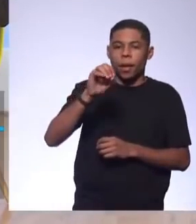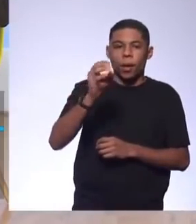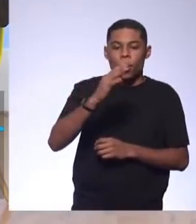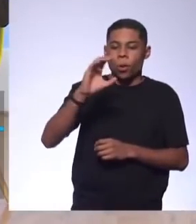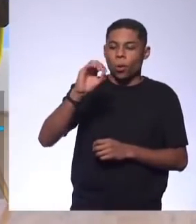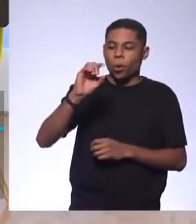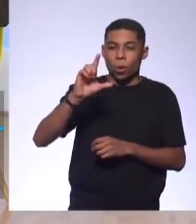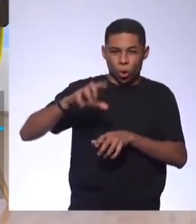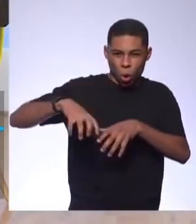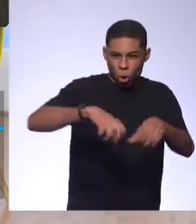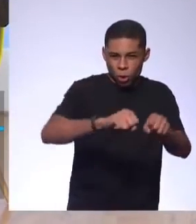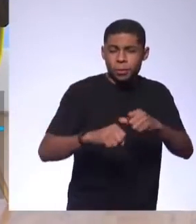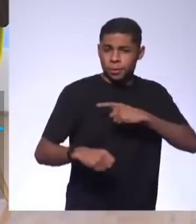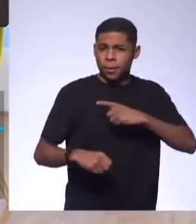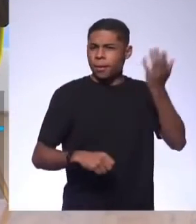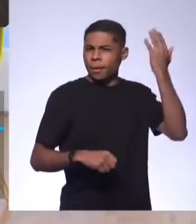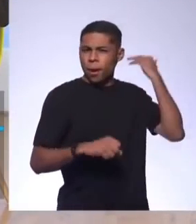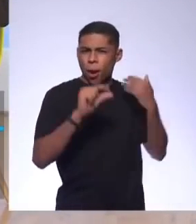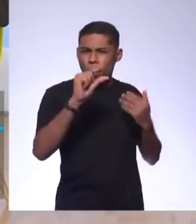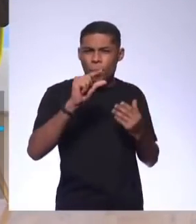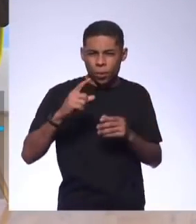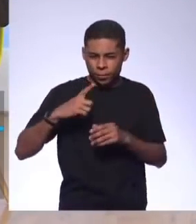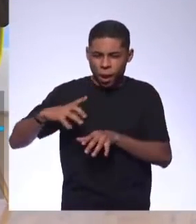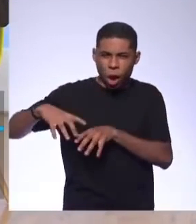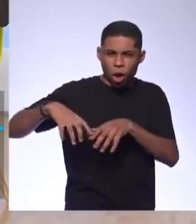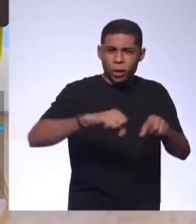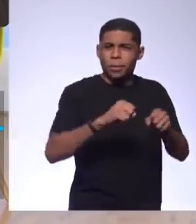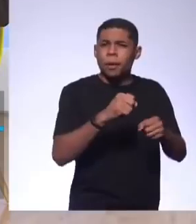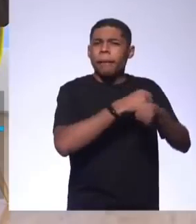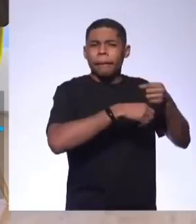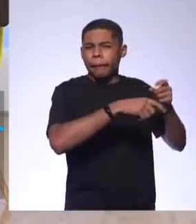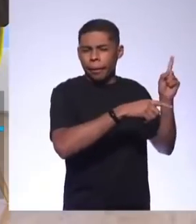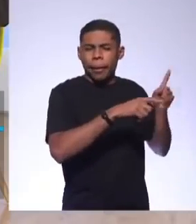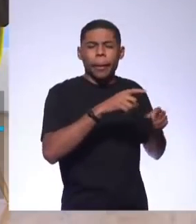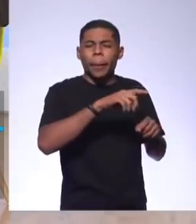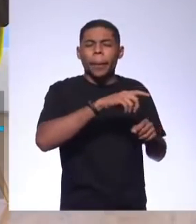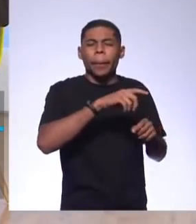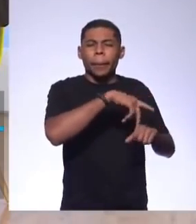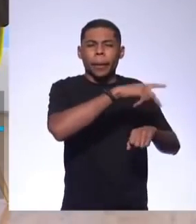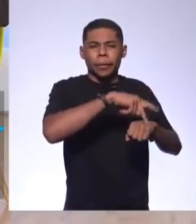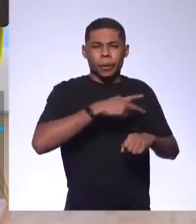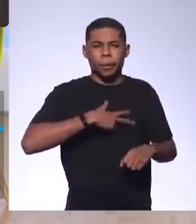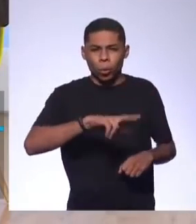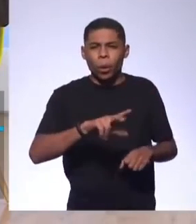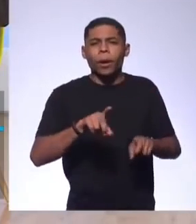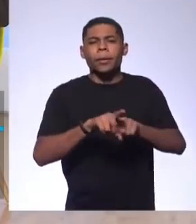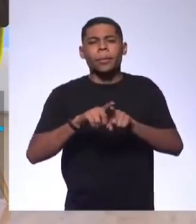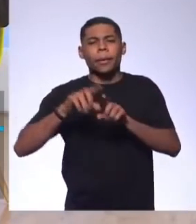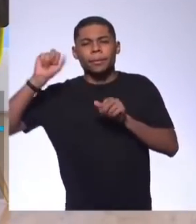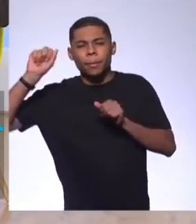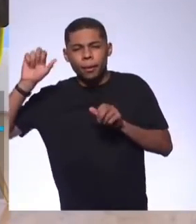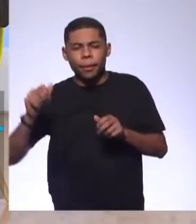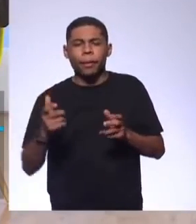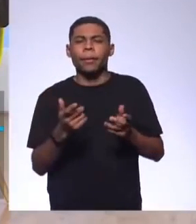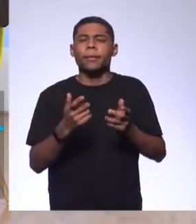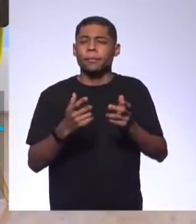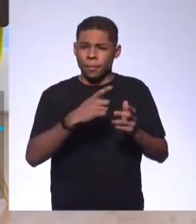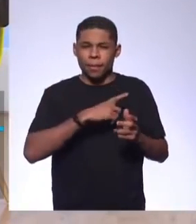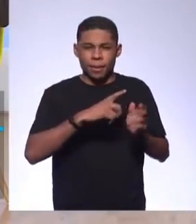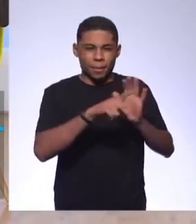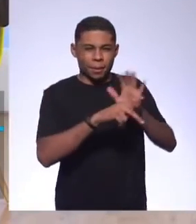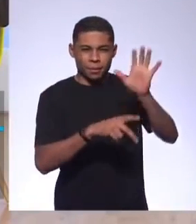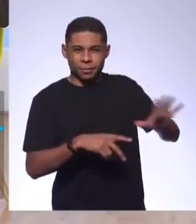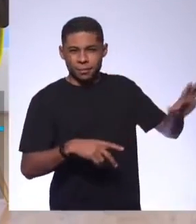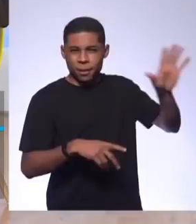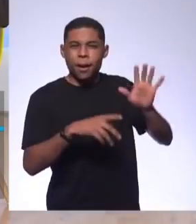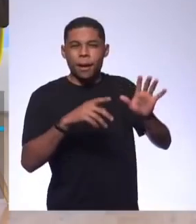neocolonialismo. Nós já tivemos anteriormente o colonialismo lá de Portugal, Espanha, aqui no chamado Novo Mundo, que é o continente